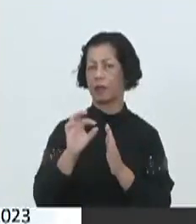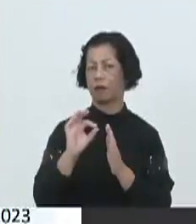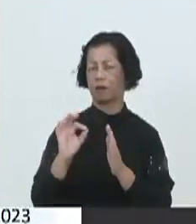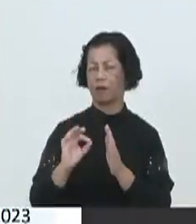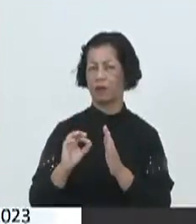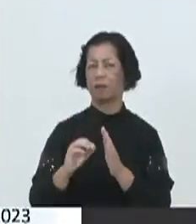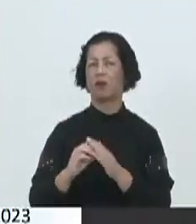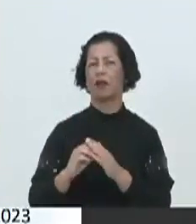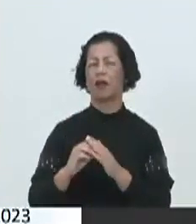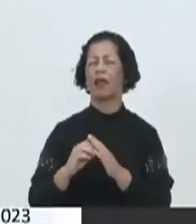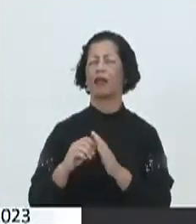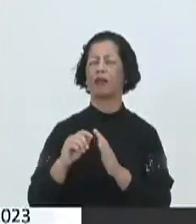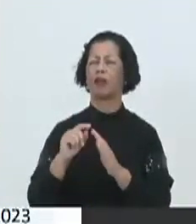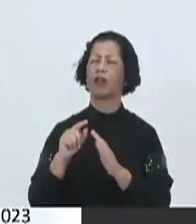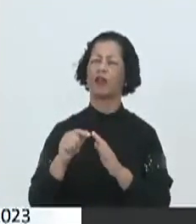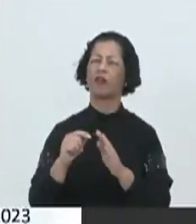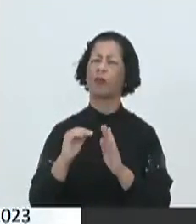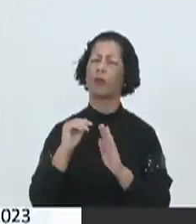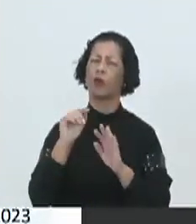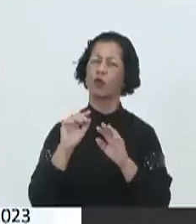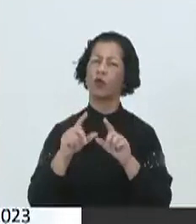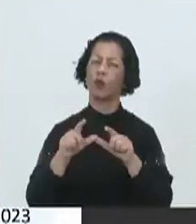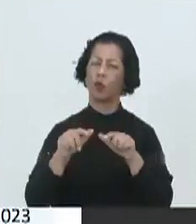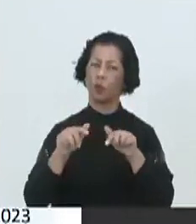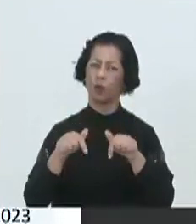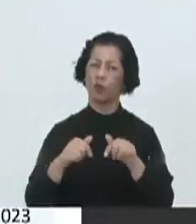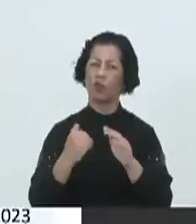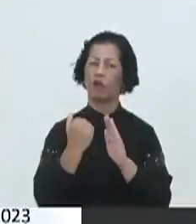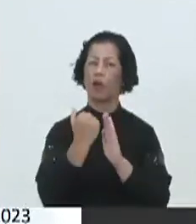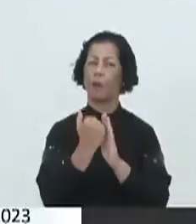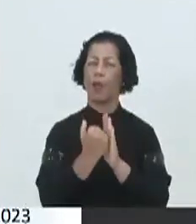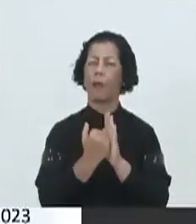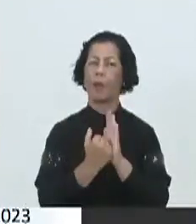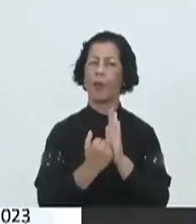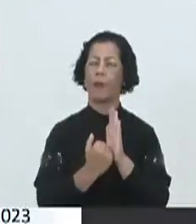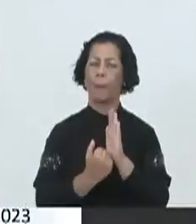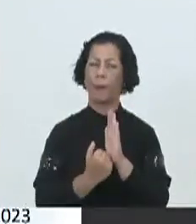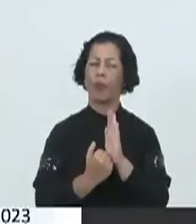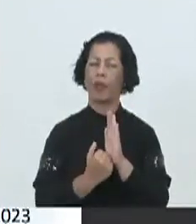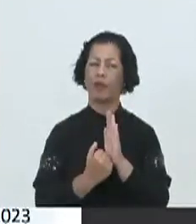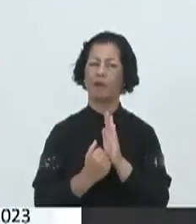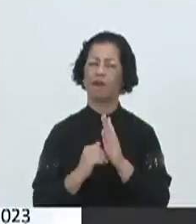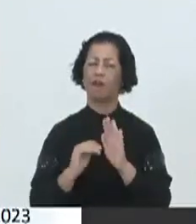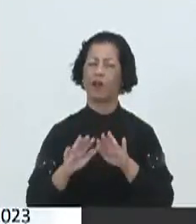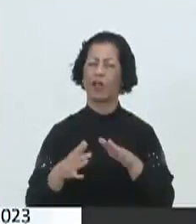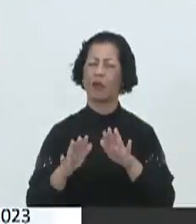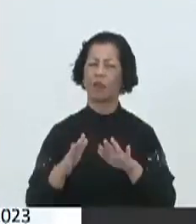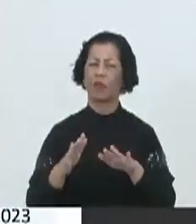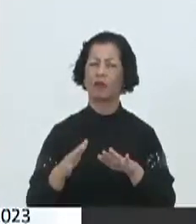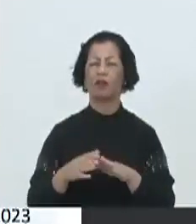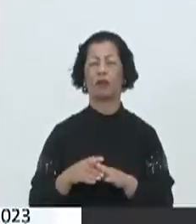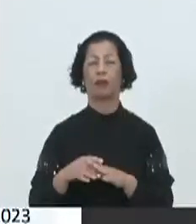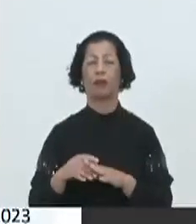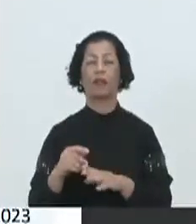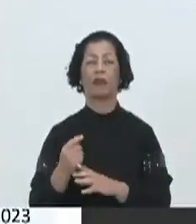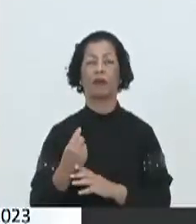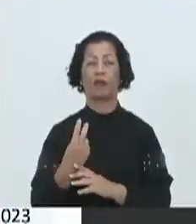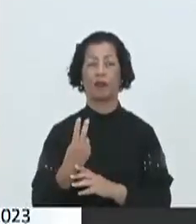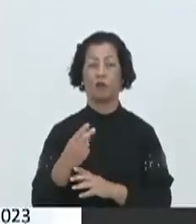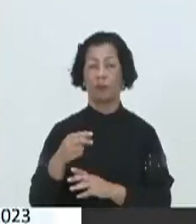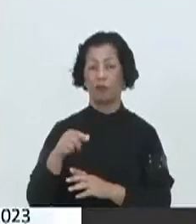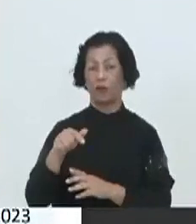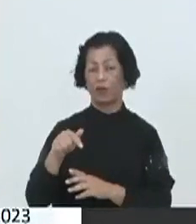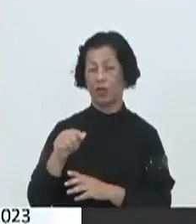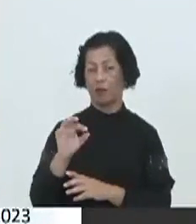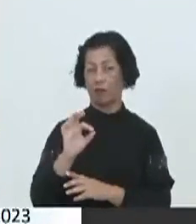vai reduzindo até a gente chegar no final do exercício e vai se aproximar de um número estimado esse ano próximo de 27